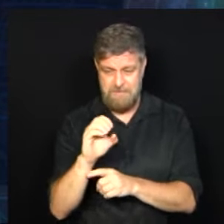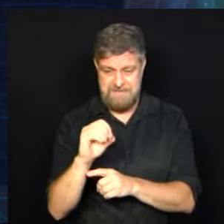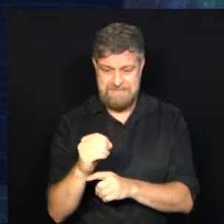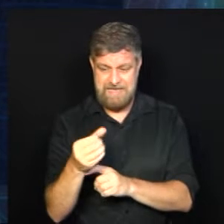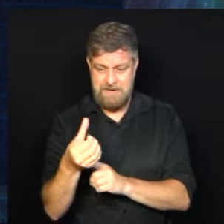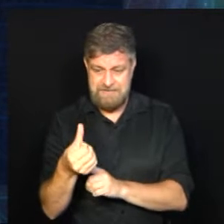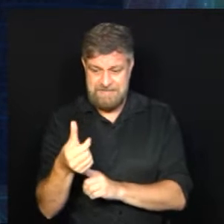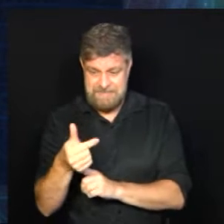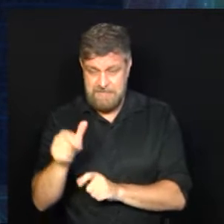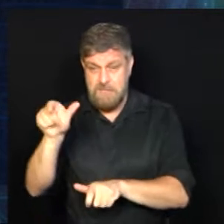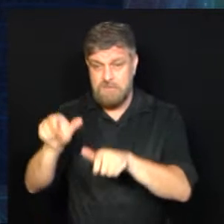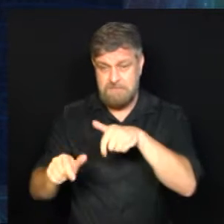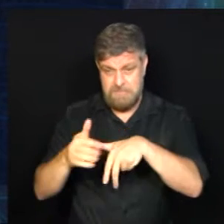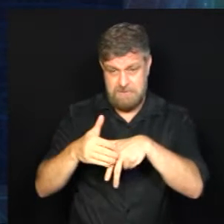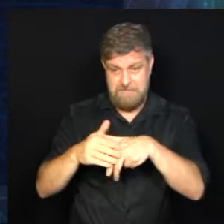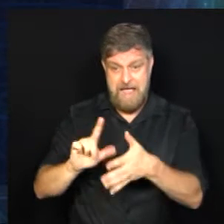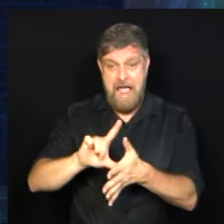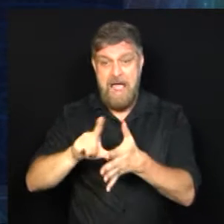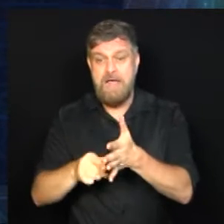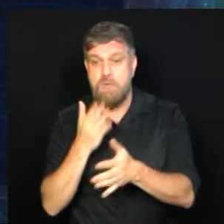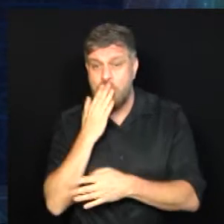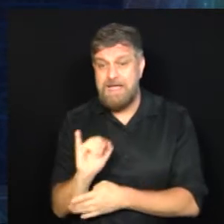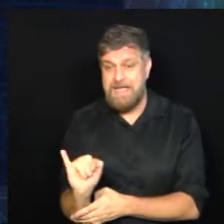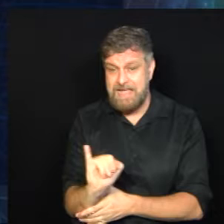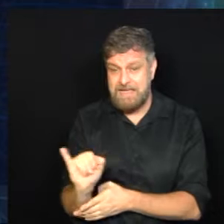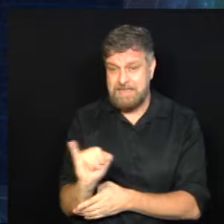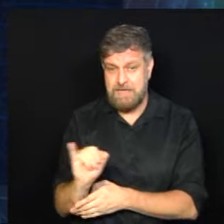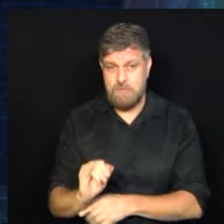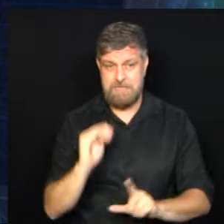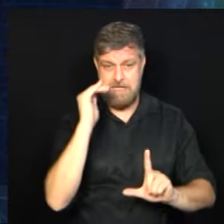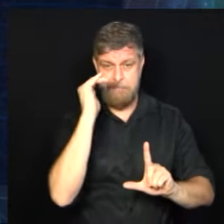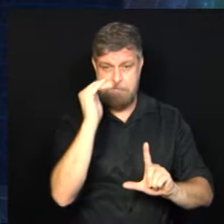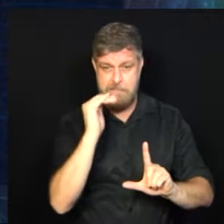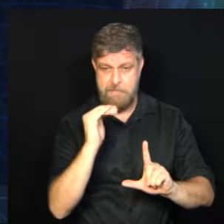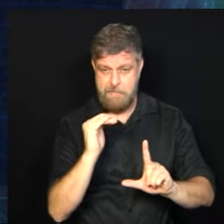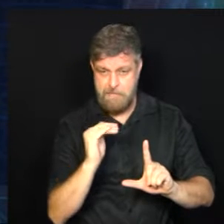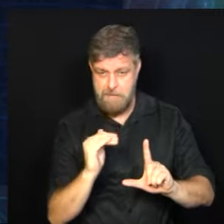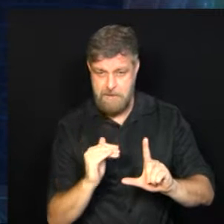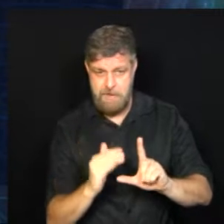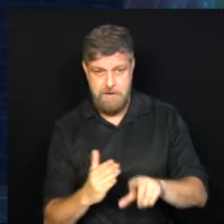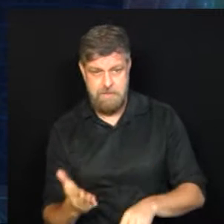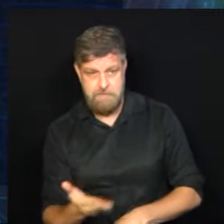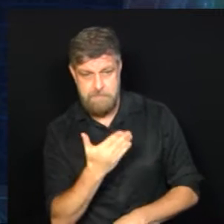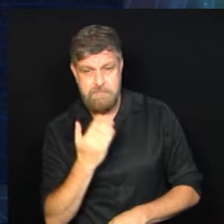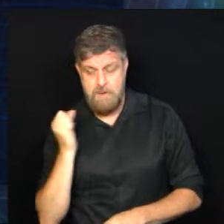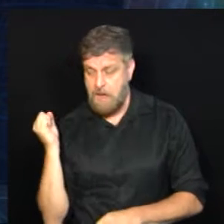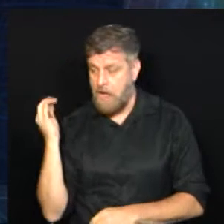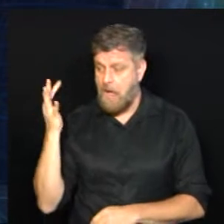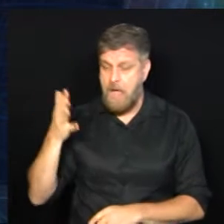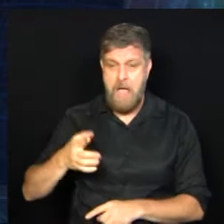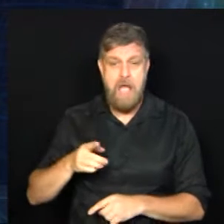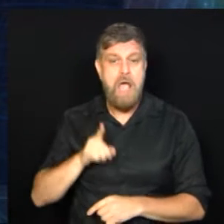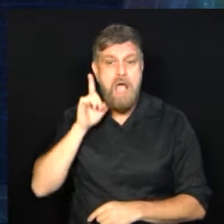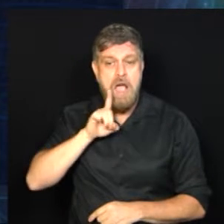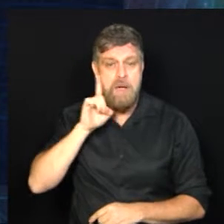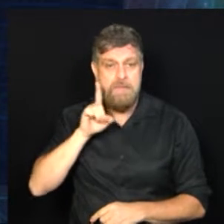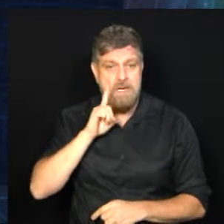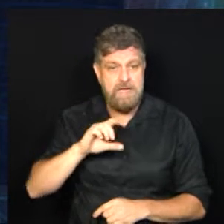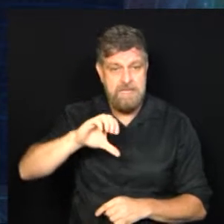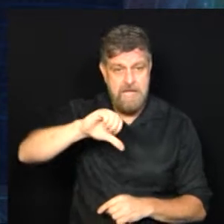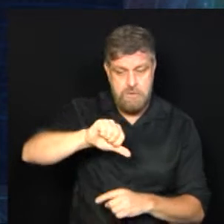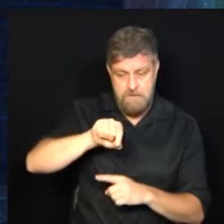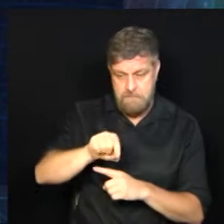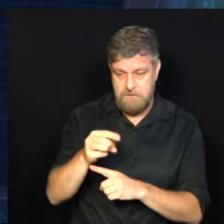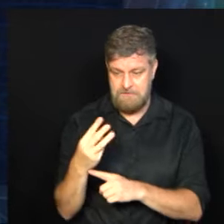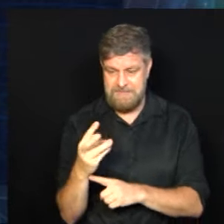54.062 casos. Indaiatuba aparece na sequência com 12.147 casos, Americana com